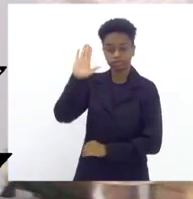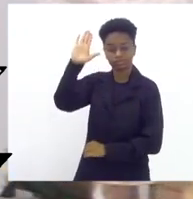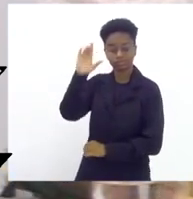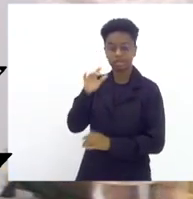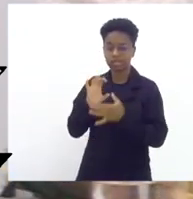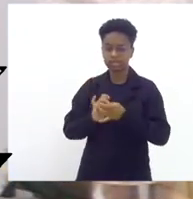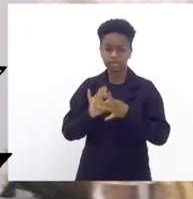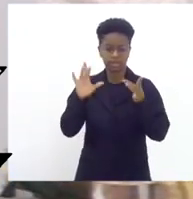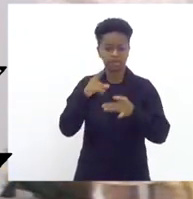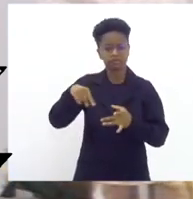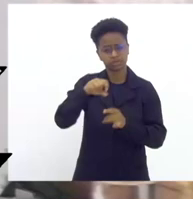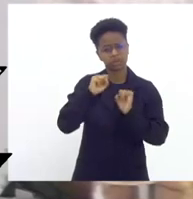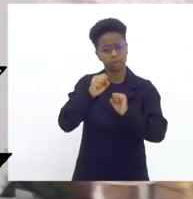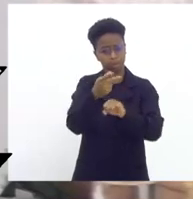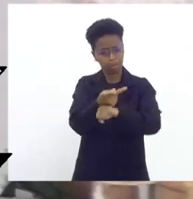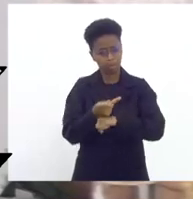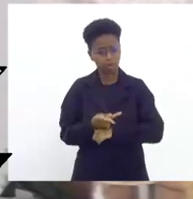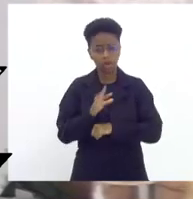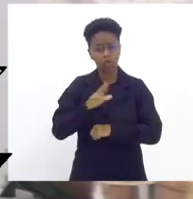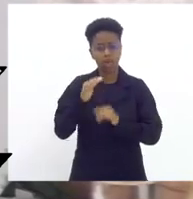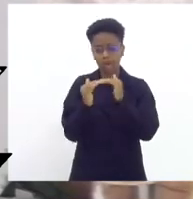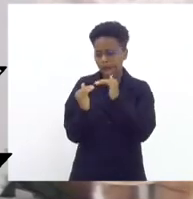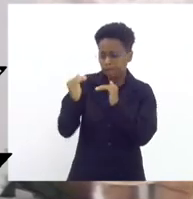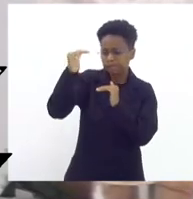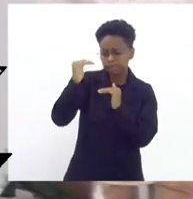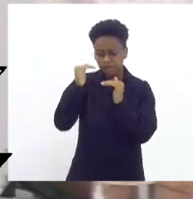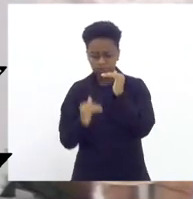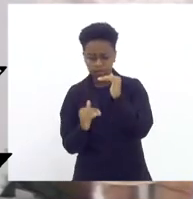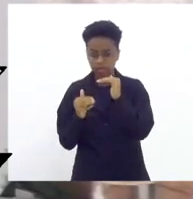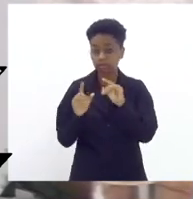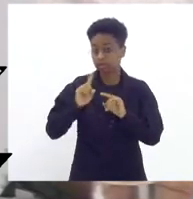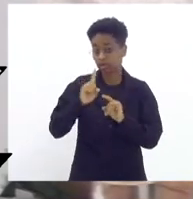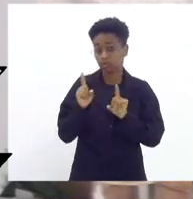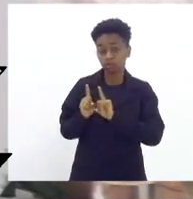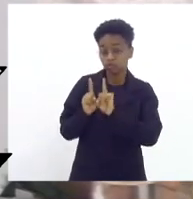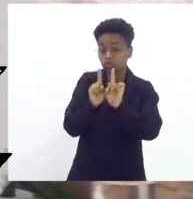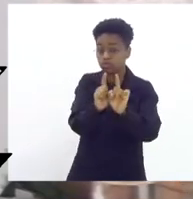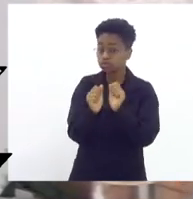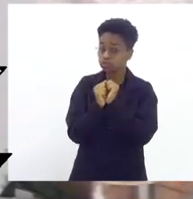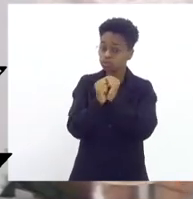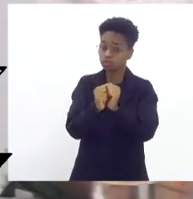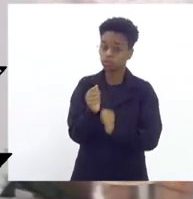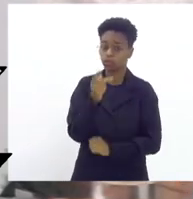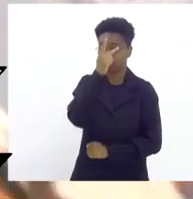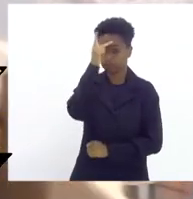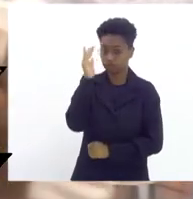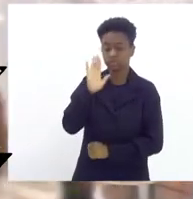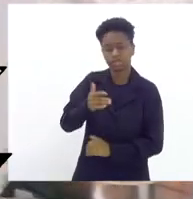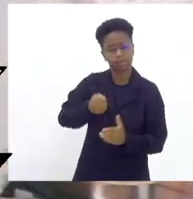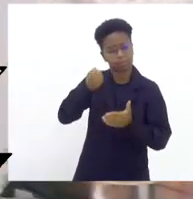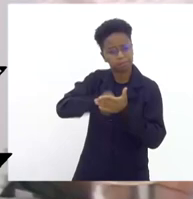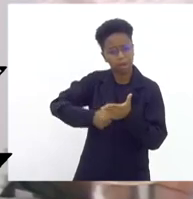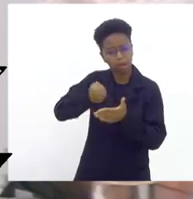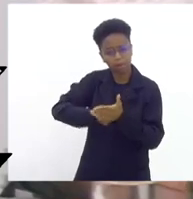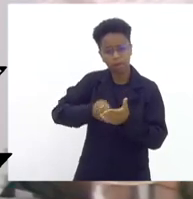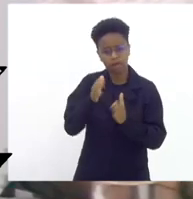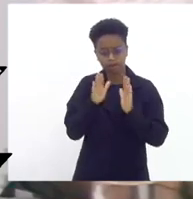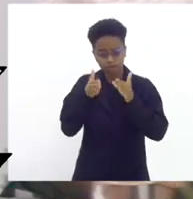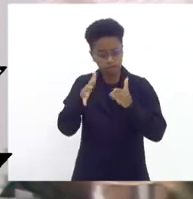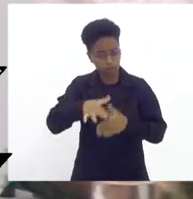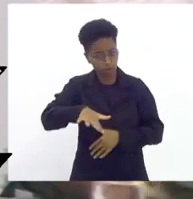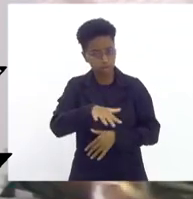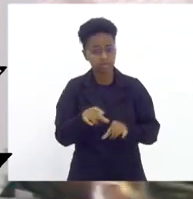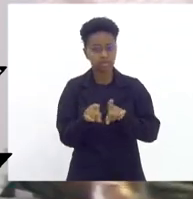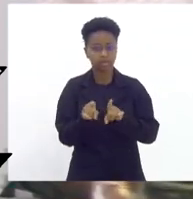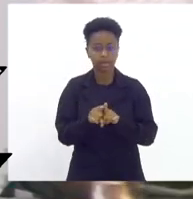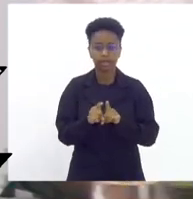disposição não à frente nem acima mas se colocar ao lado de pessoas que já lutam por essa causa se